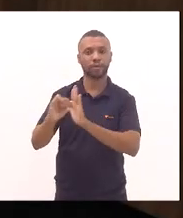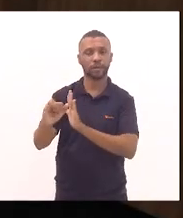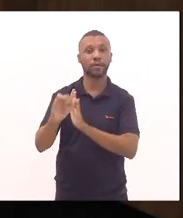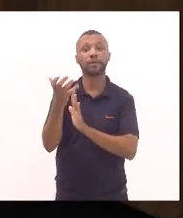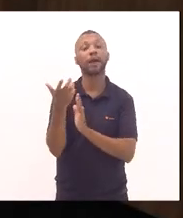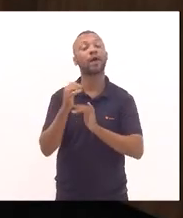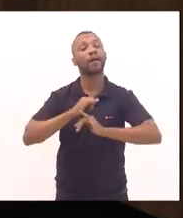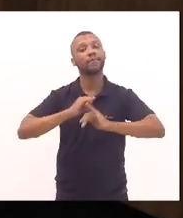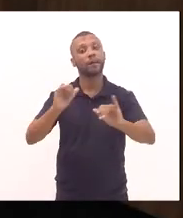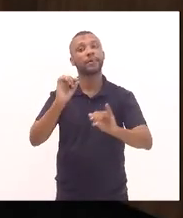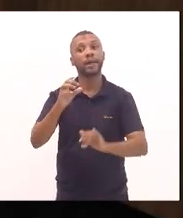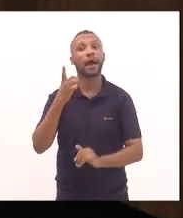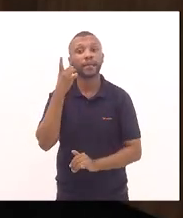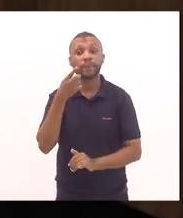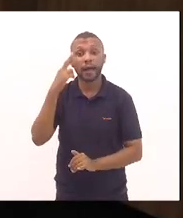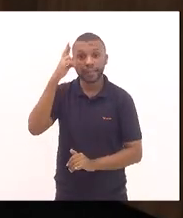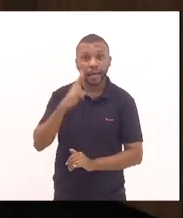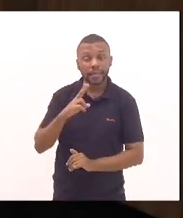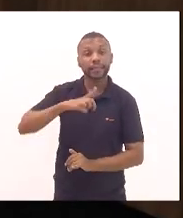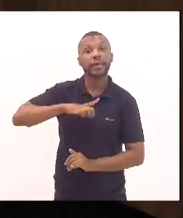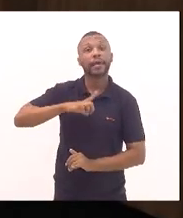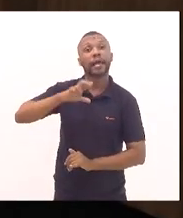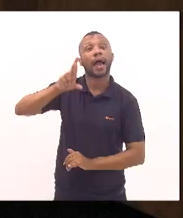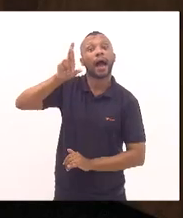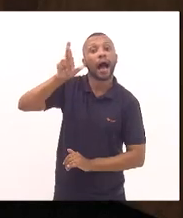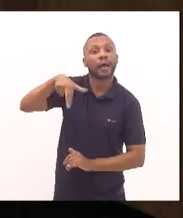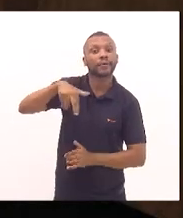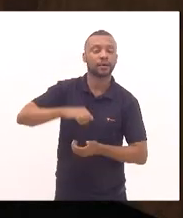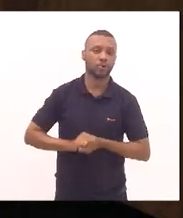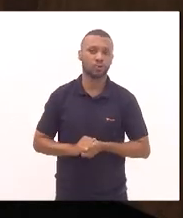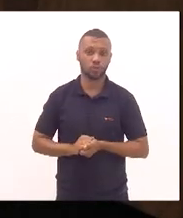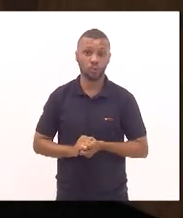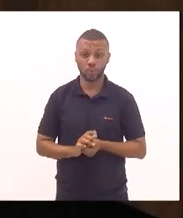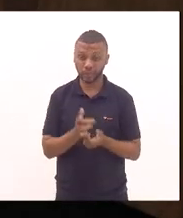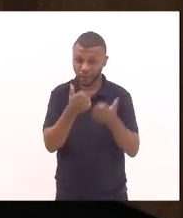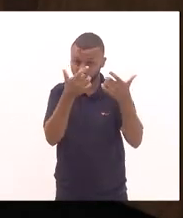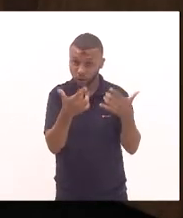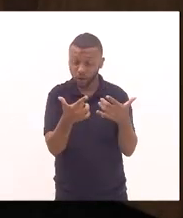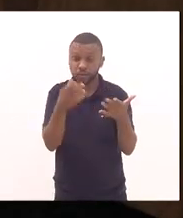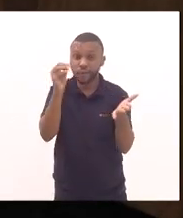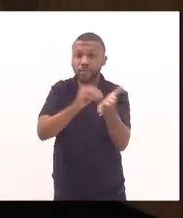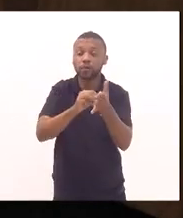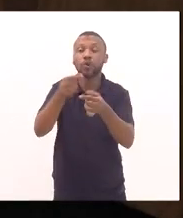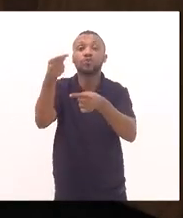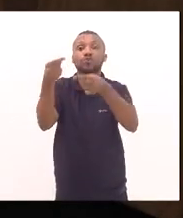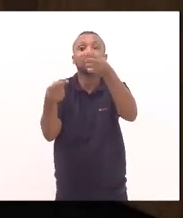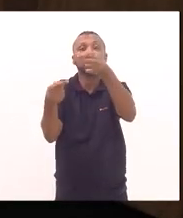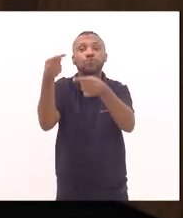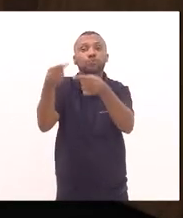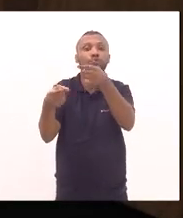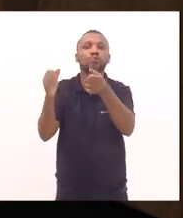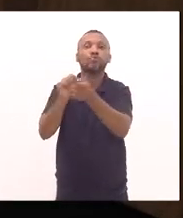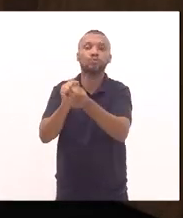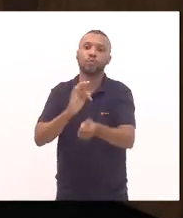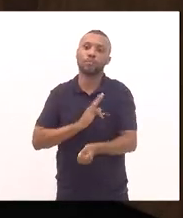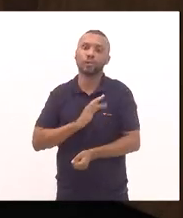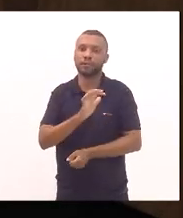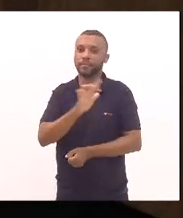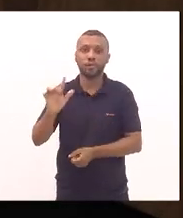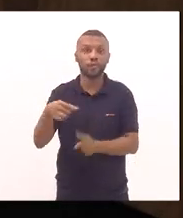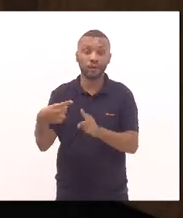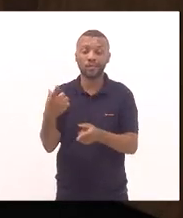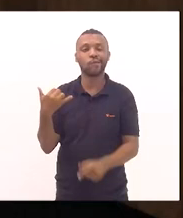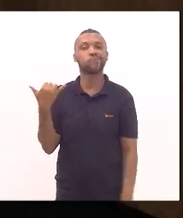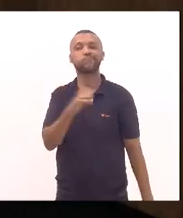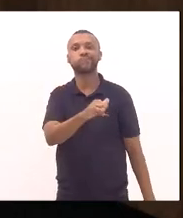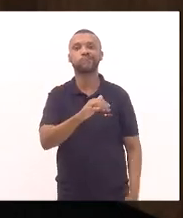dizer que a deputada Renata tem razão quando ela falou que isso não foi discutido com os policiais civis, porque não foi, não. Foi